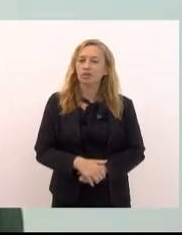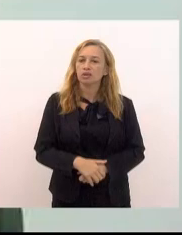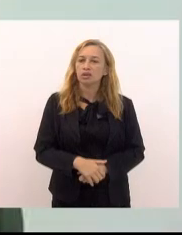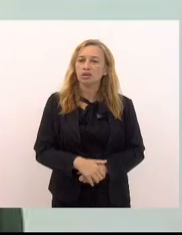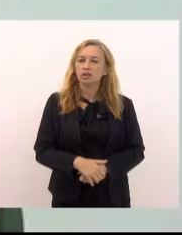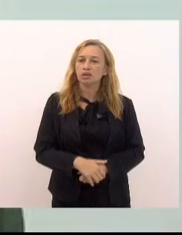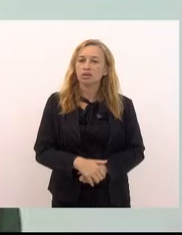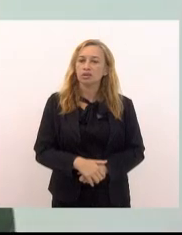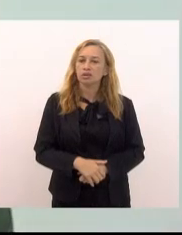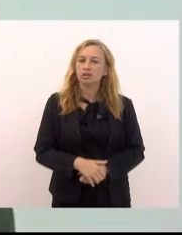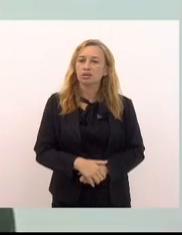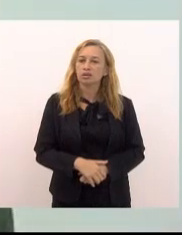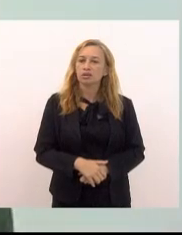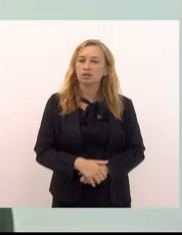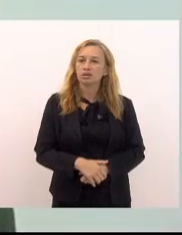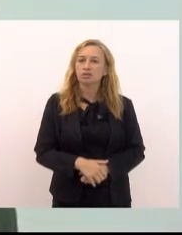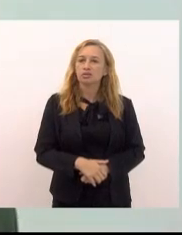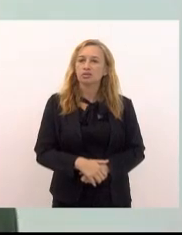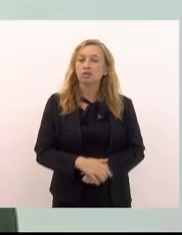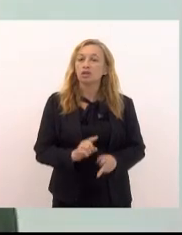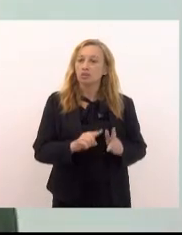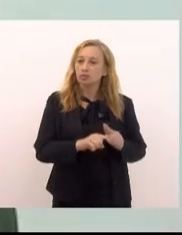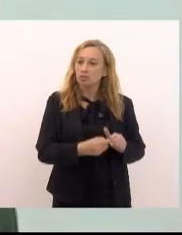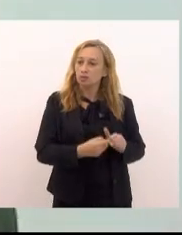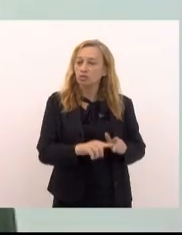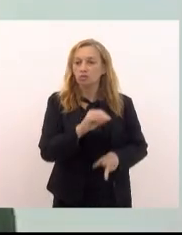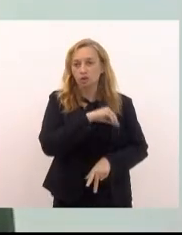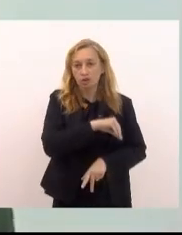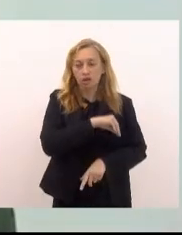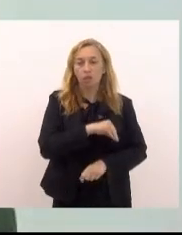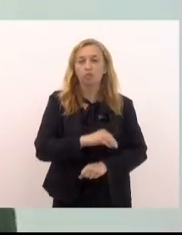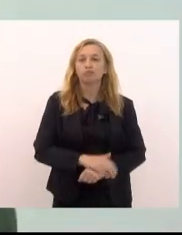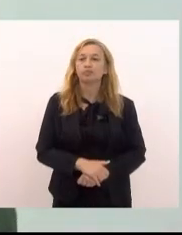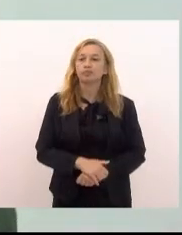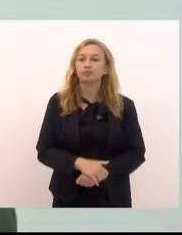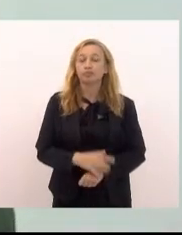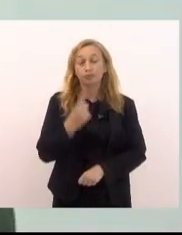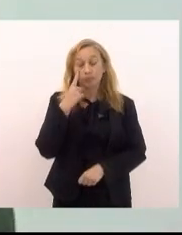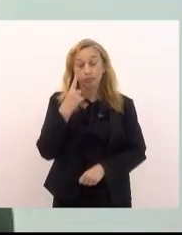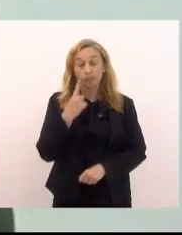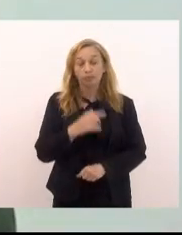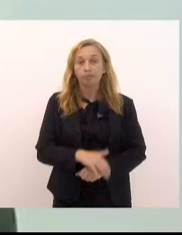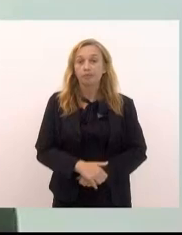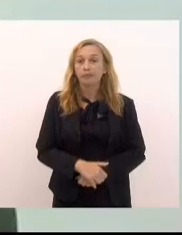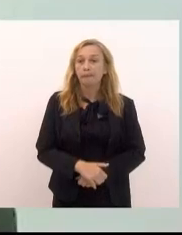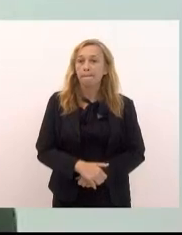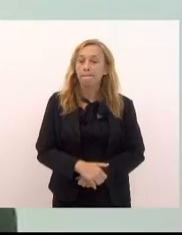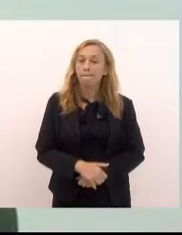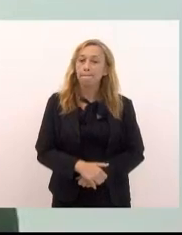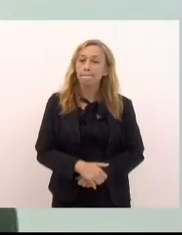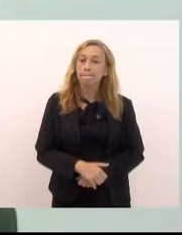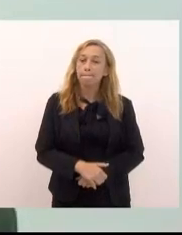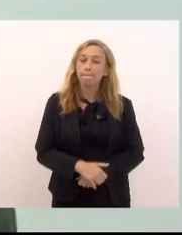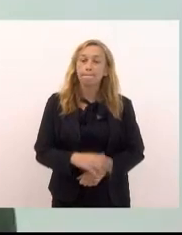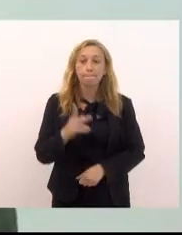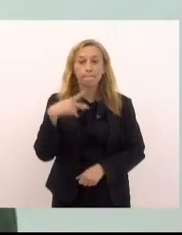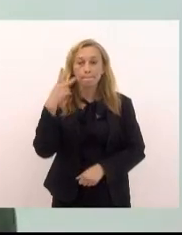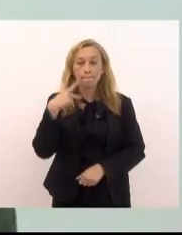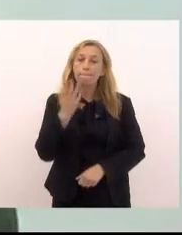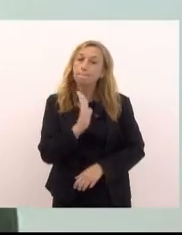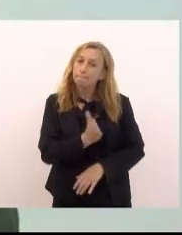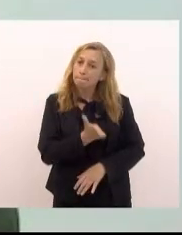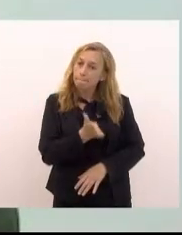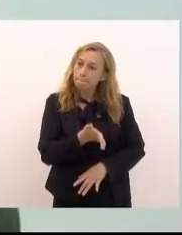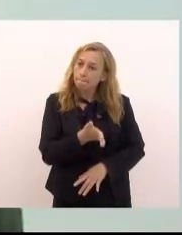reposições salariais. Olha, reposição salarial, o Parlamento já